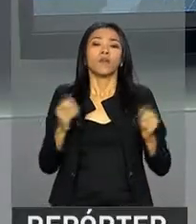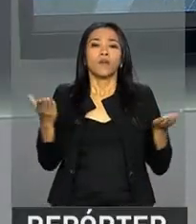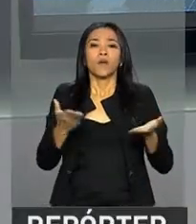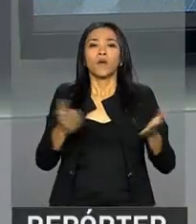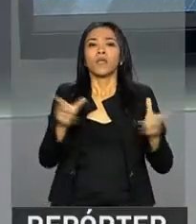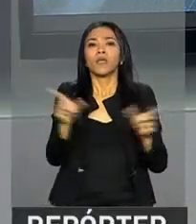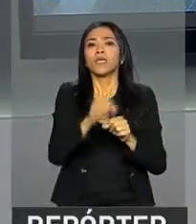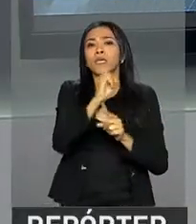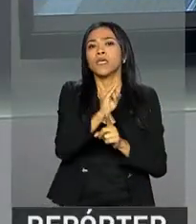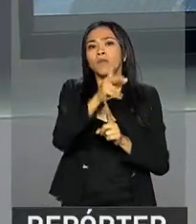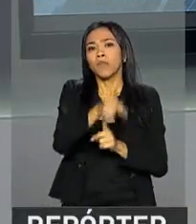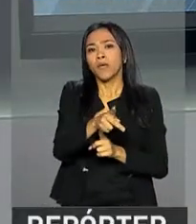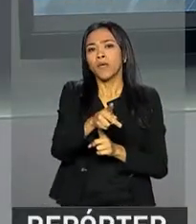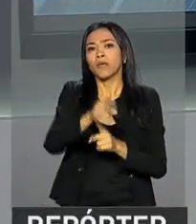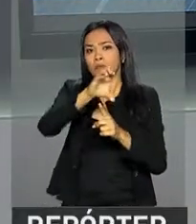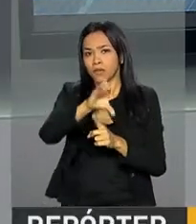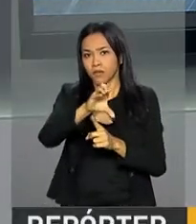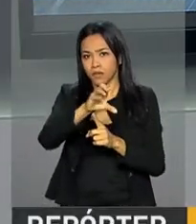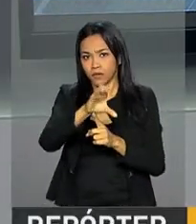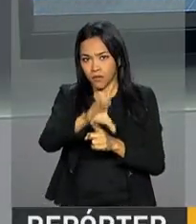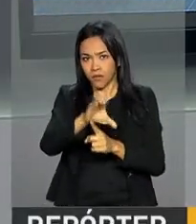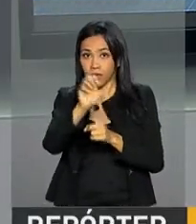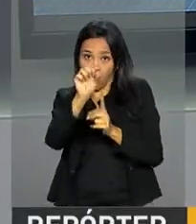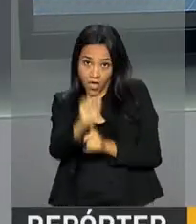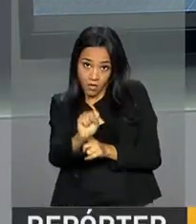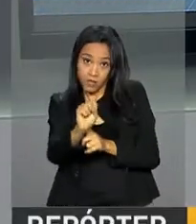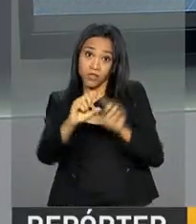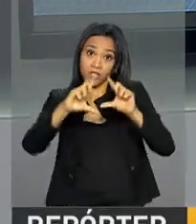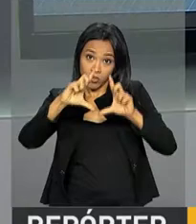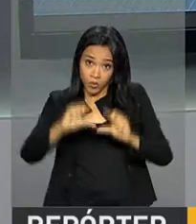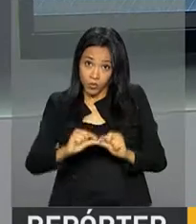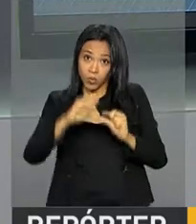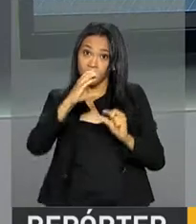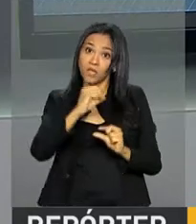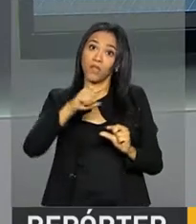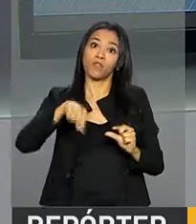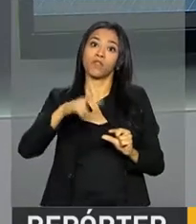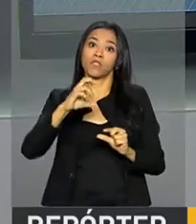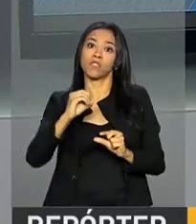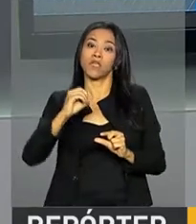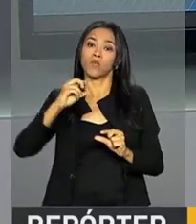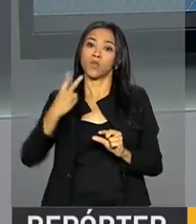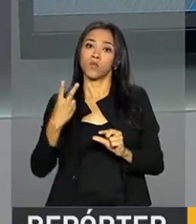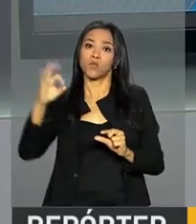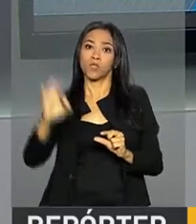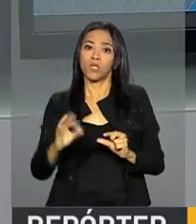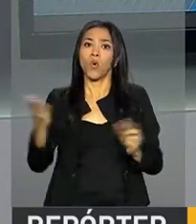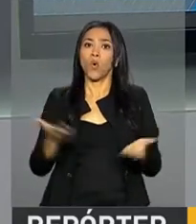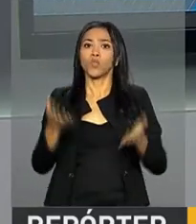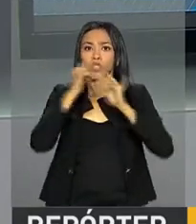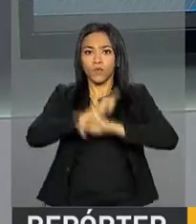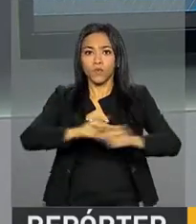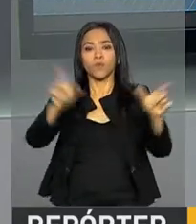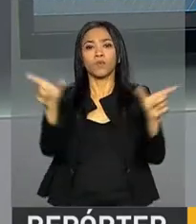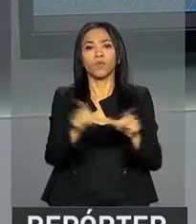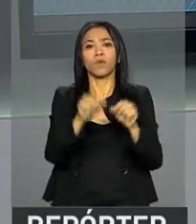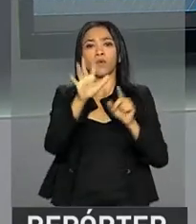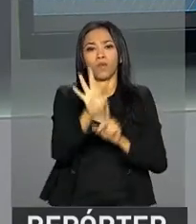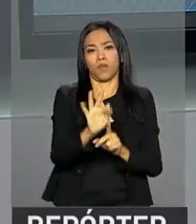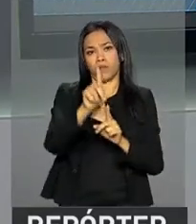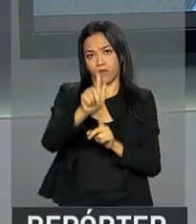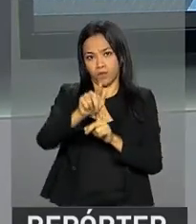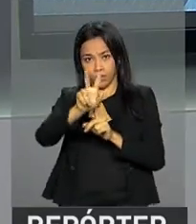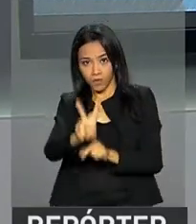preços ao consumidor semanal recuou 0,02 por cento no fim de setembro informou hoje a fundação getúlio vargas a principal